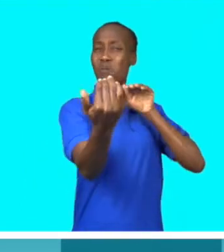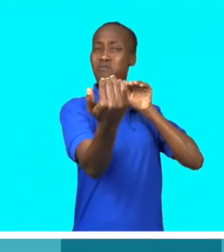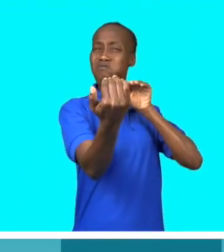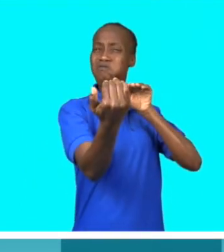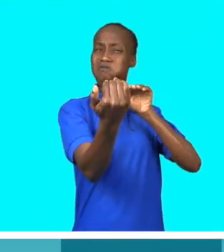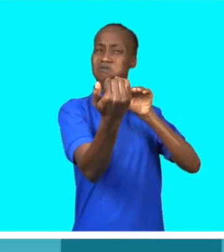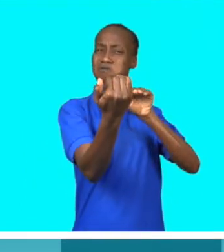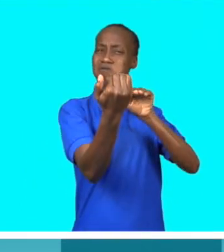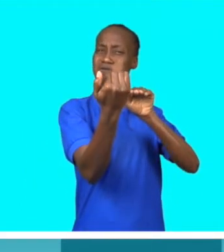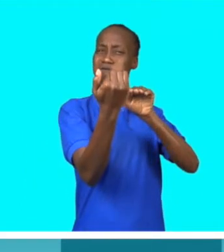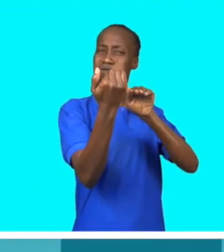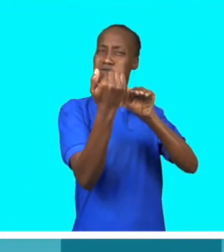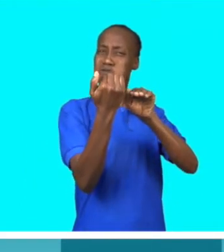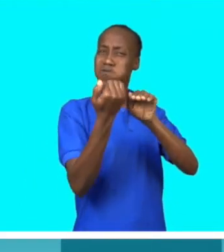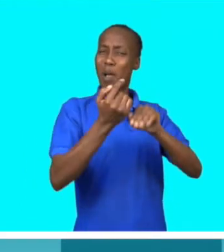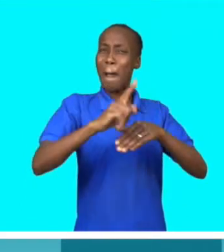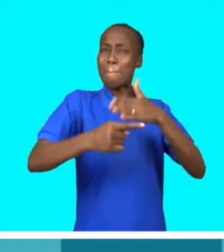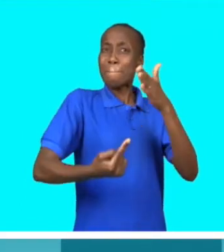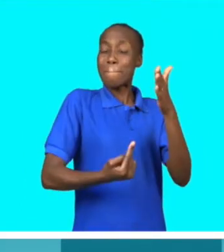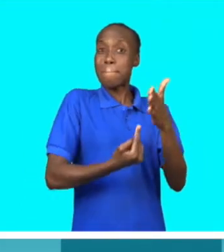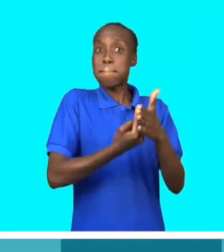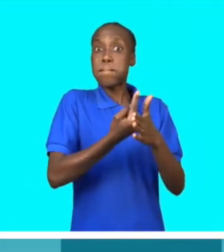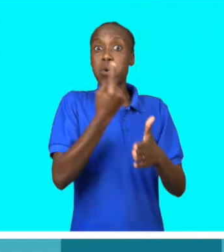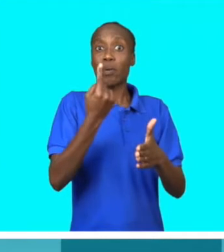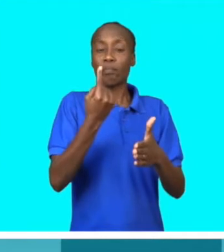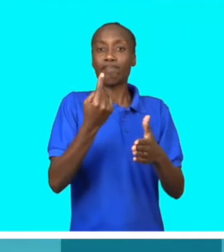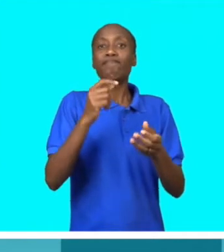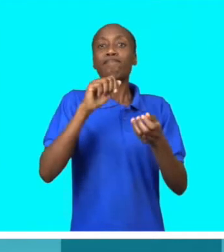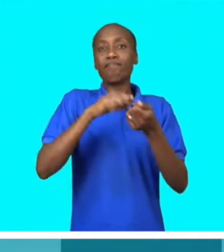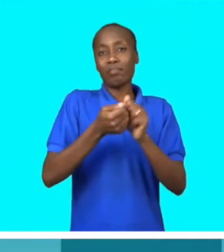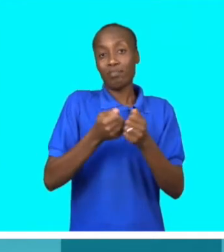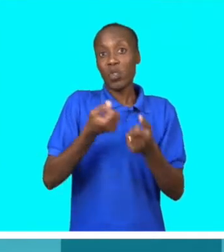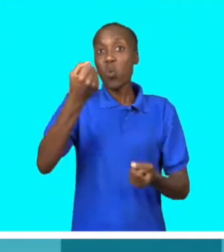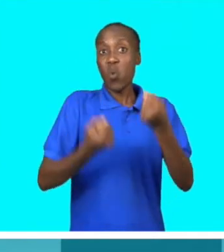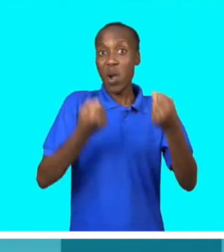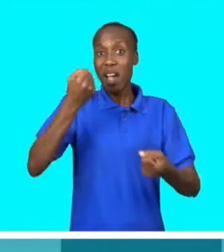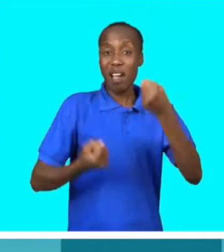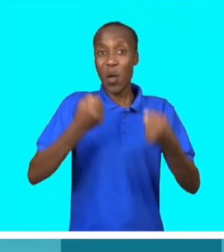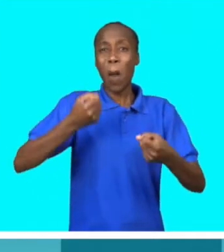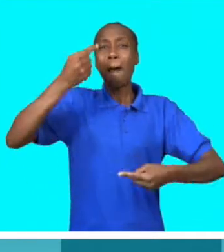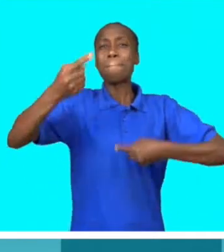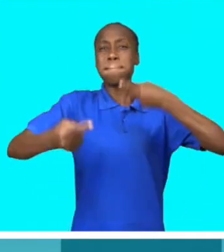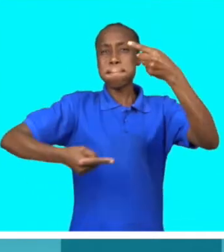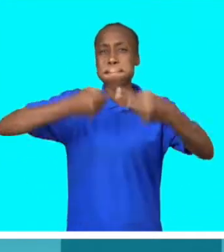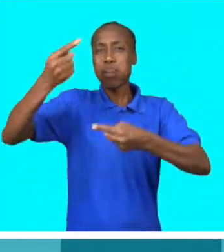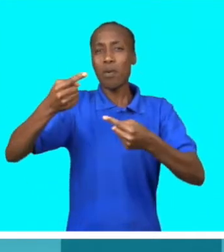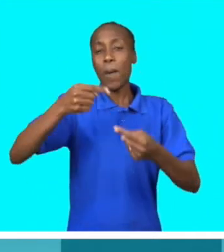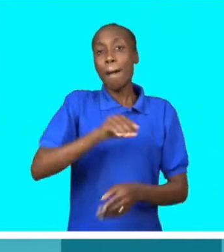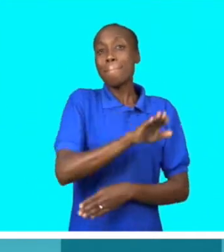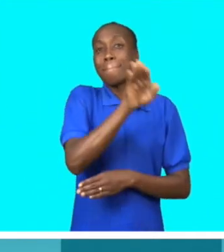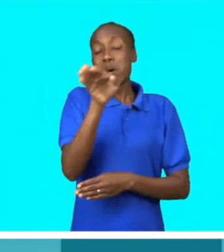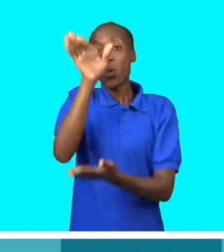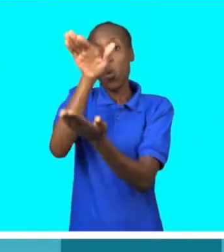por uma viatura que acabou nos criando alguns danos, tanto que o cara acabou capotando para um riacho e